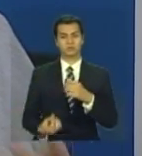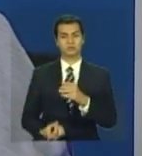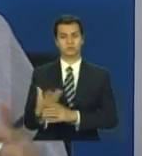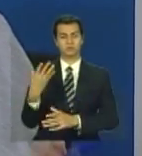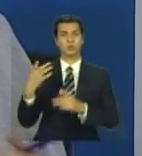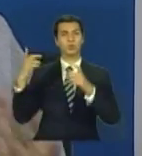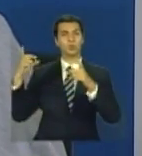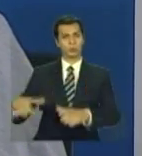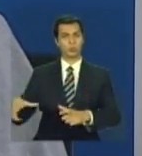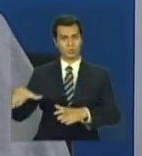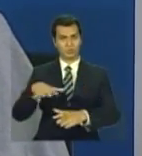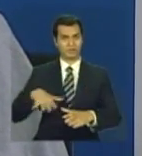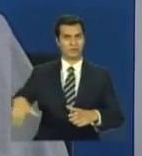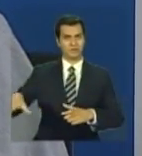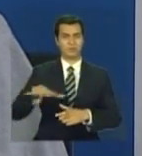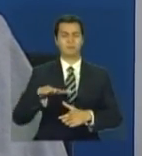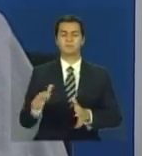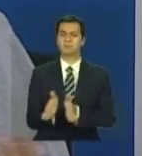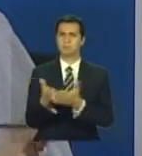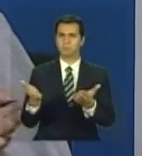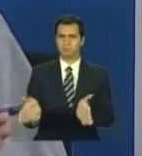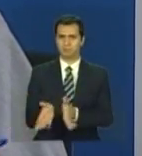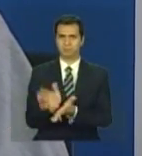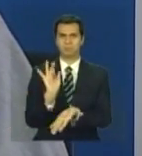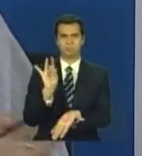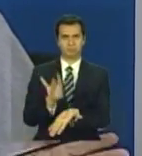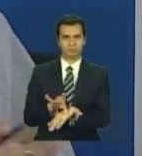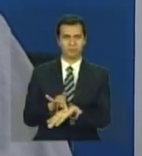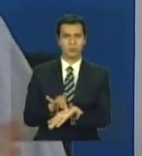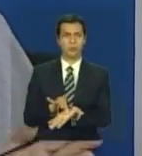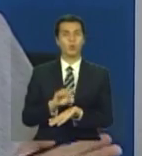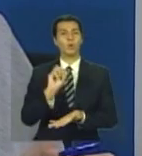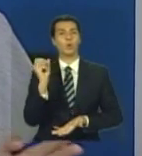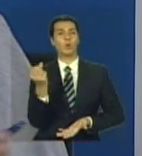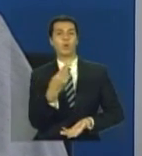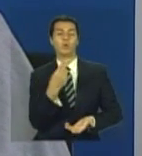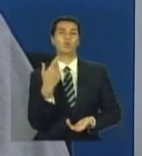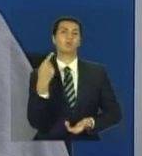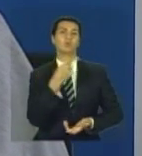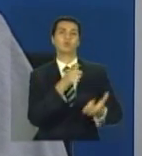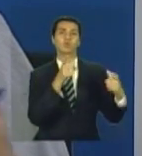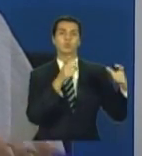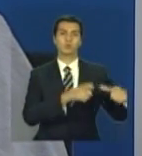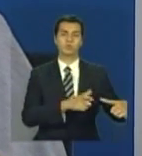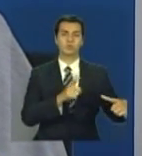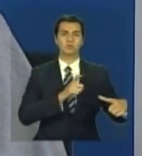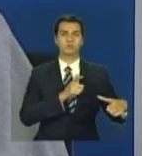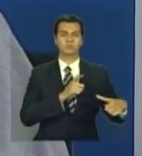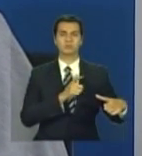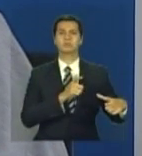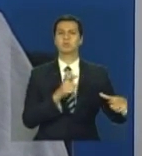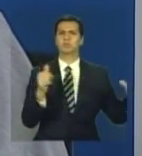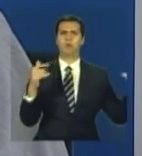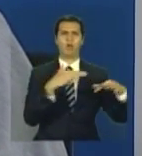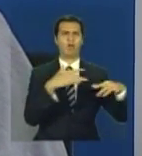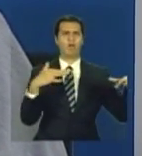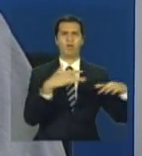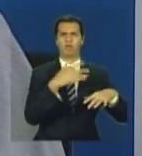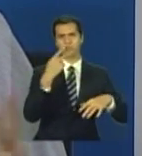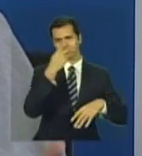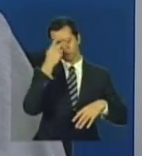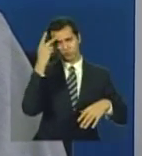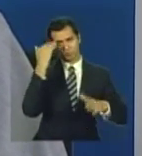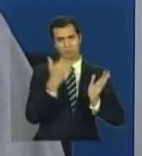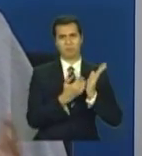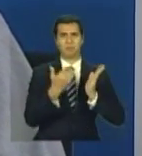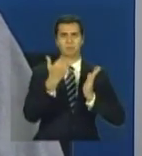você trabalha a produção comunitária, ou num espaço de grande circulação de pessoas, nos casos de restaurantes,